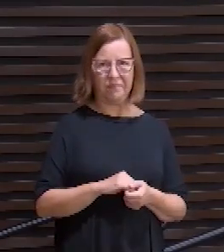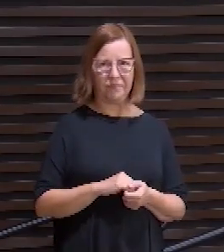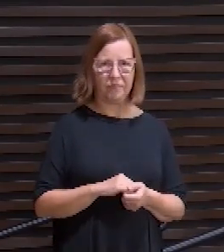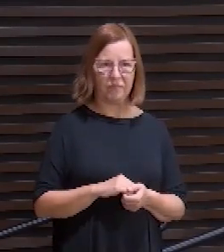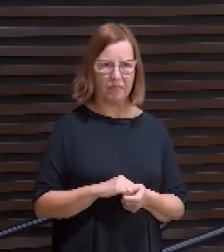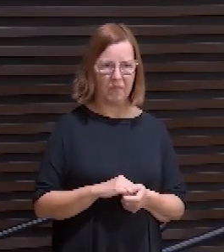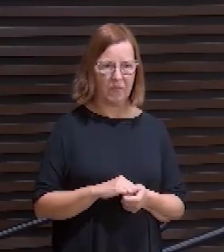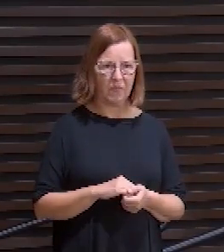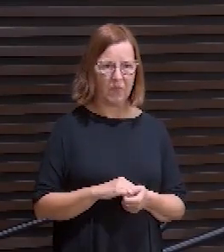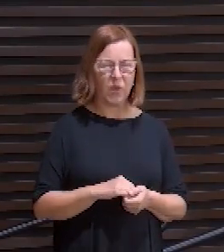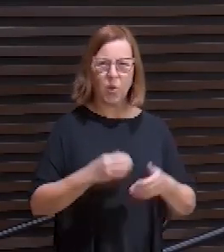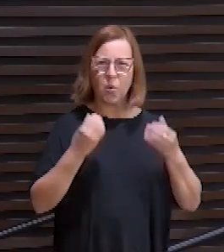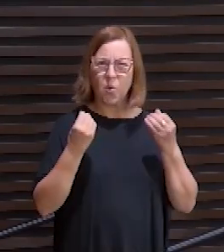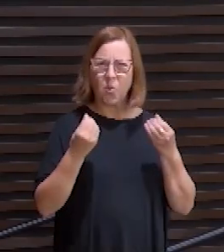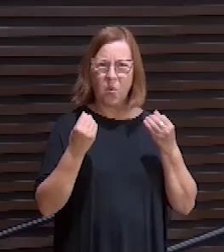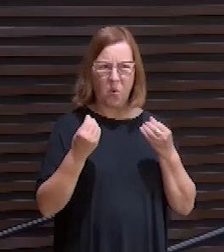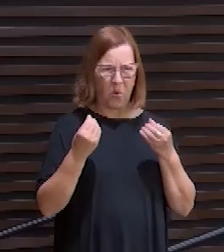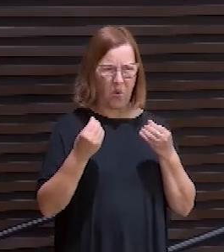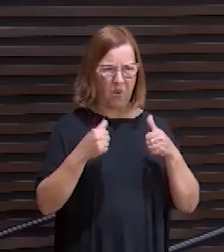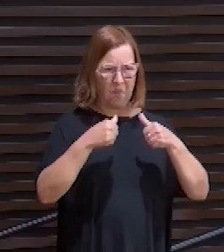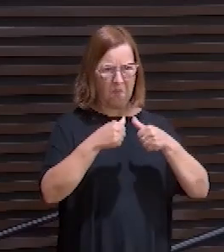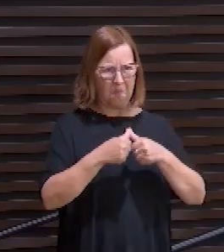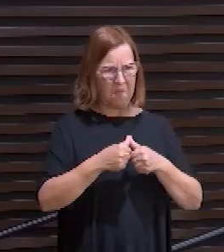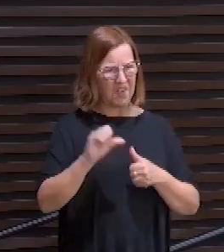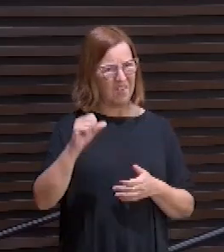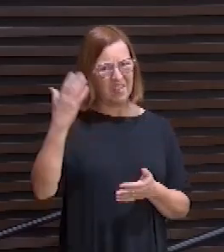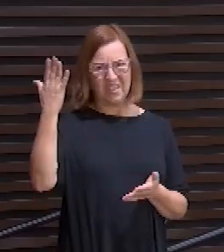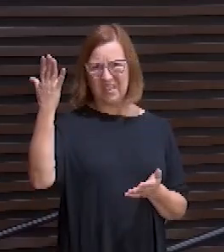Quando você imaginou que isso ia acontecer?